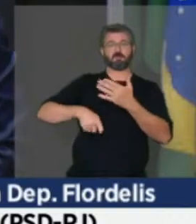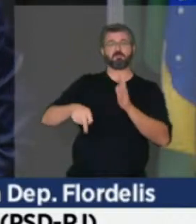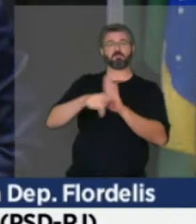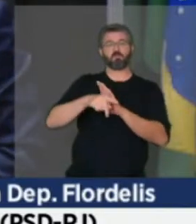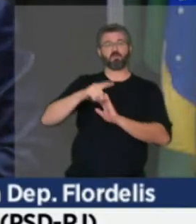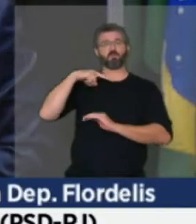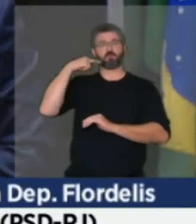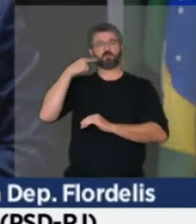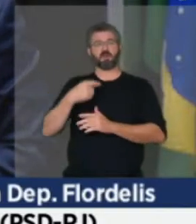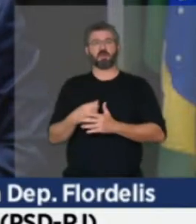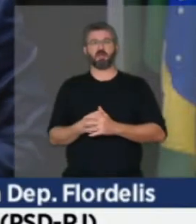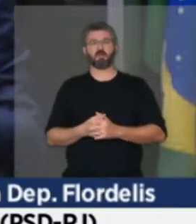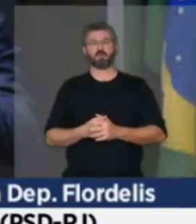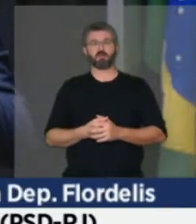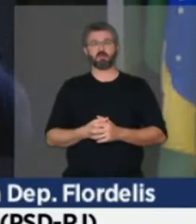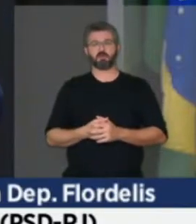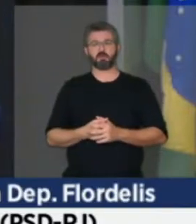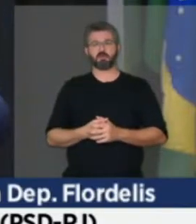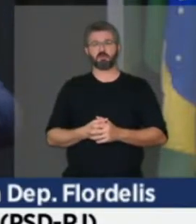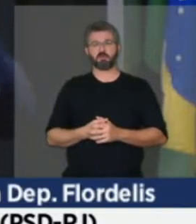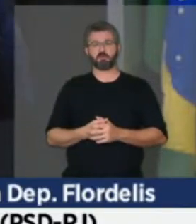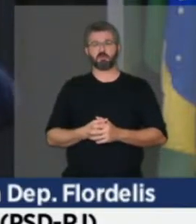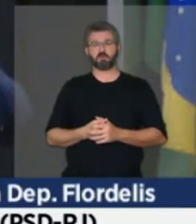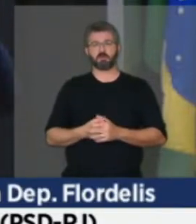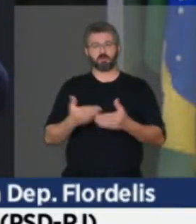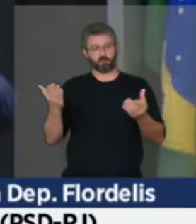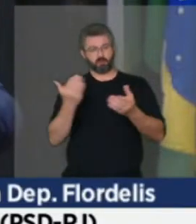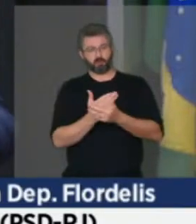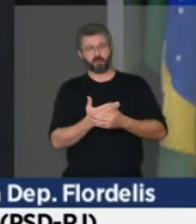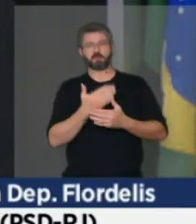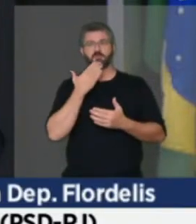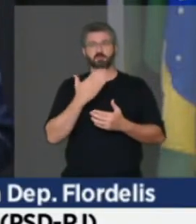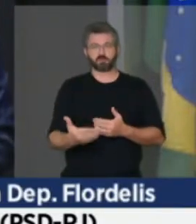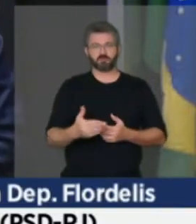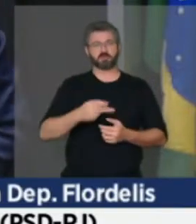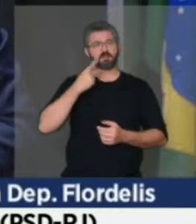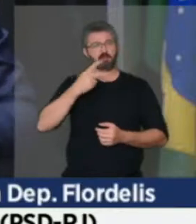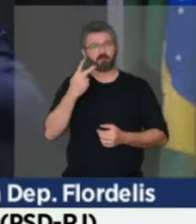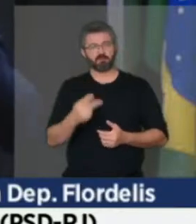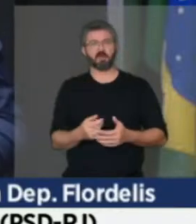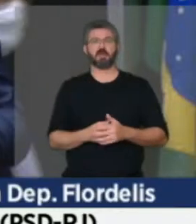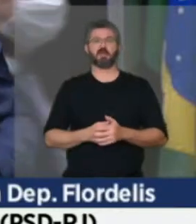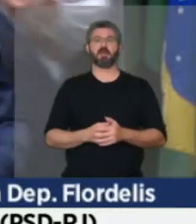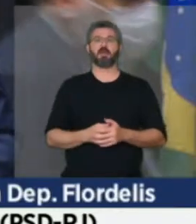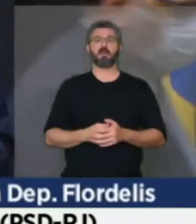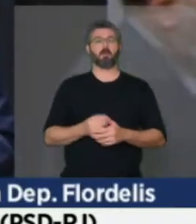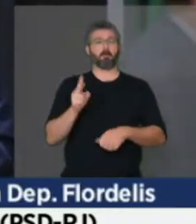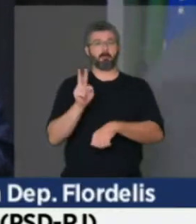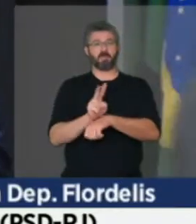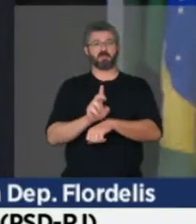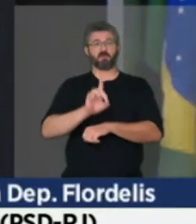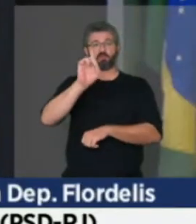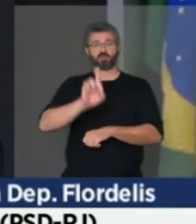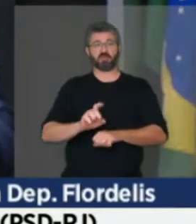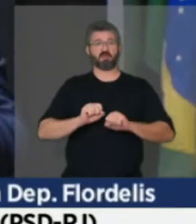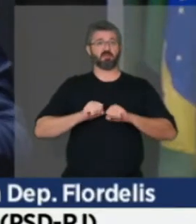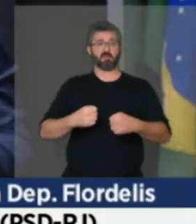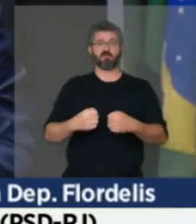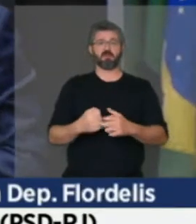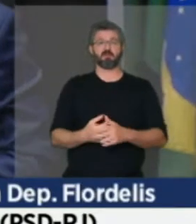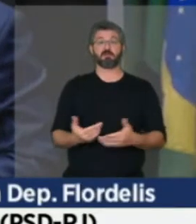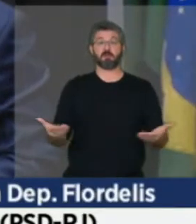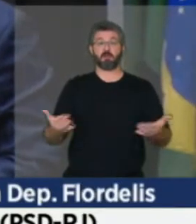advogado que trouxe nas suas petições, na sua atuação, na sua fala, a preservação do direito de defesa. Eu quero